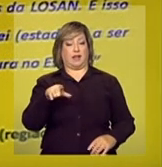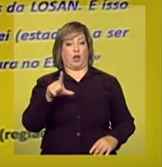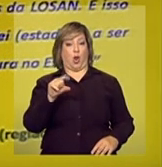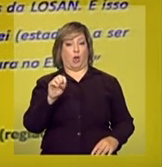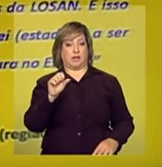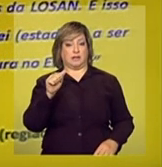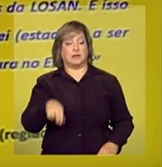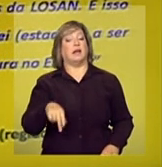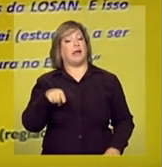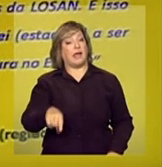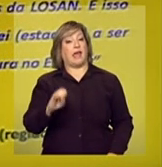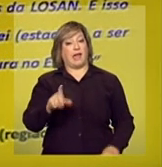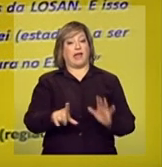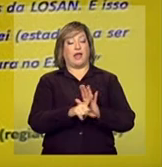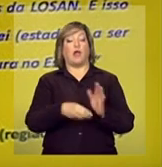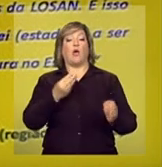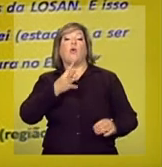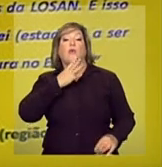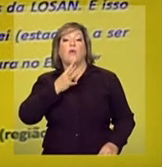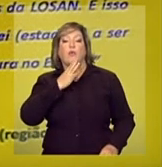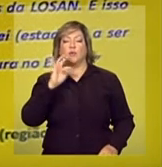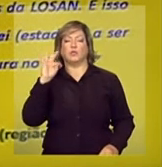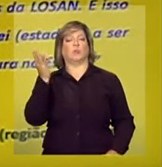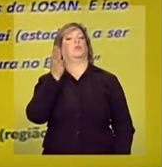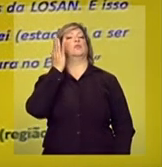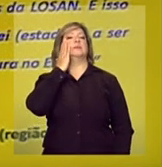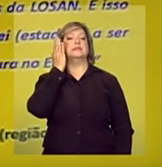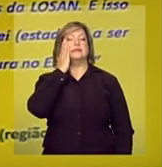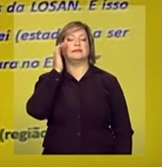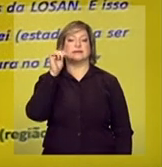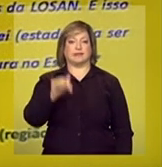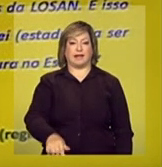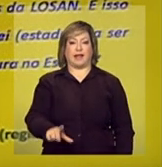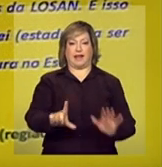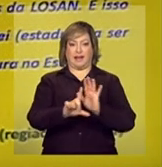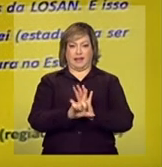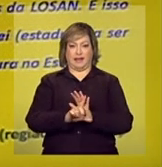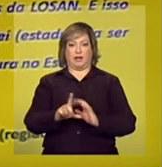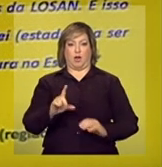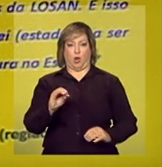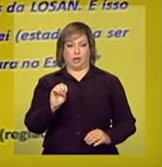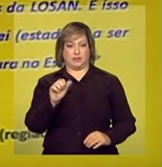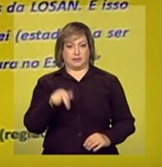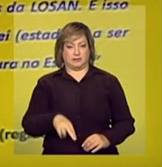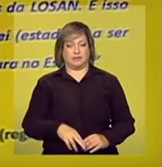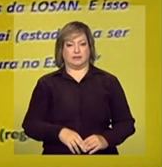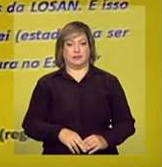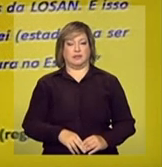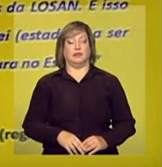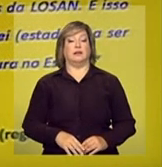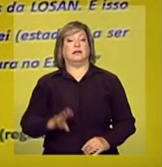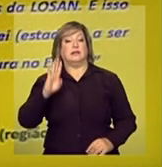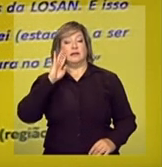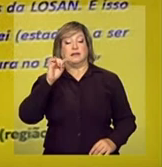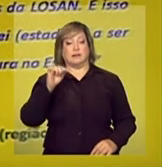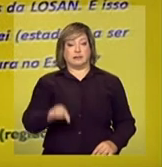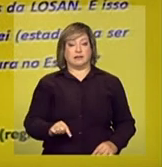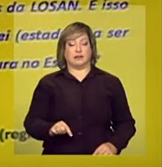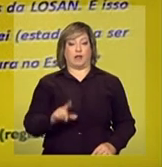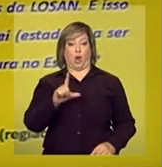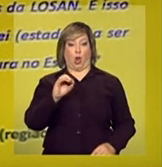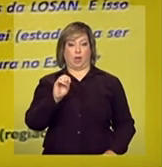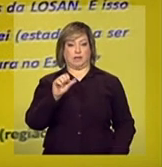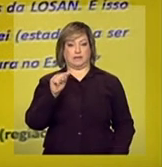seu conteúdo, ela é conhecida, ela é a referência para todos nesse campo. Tá? Inclusive, não só